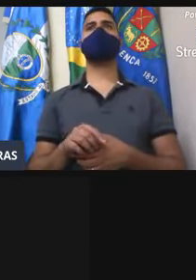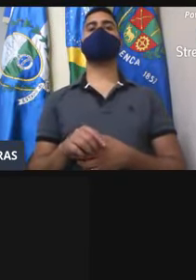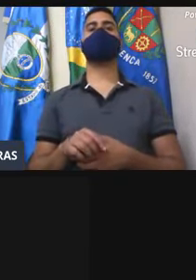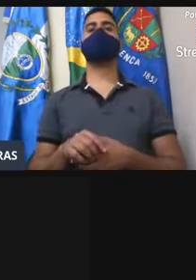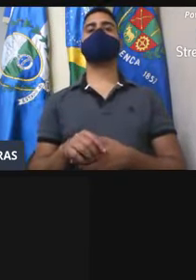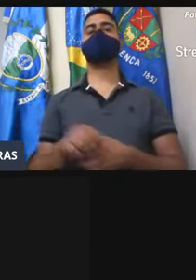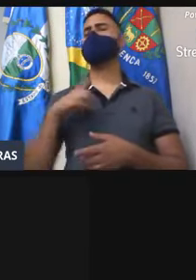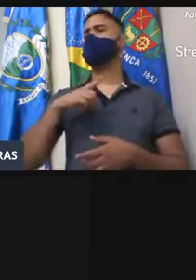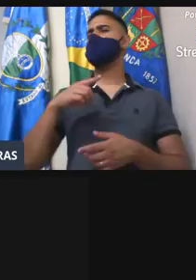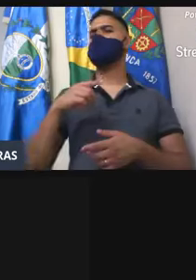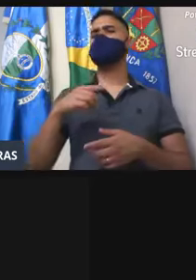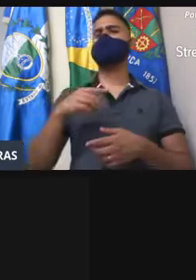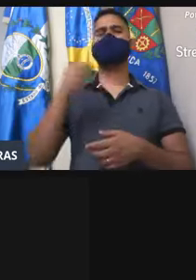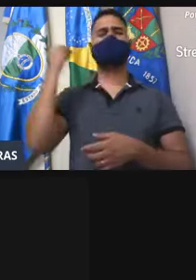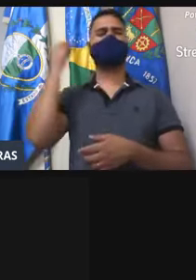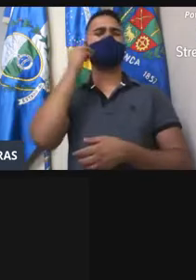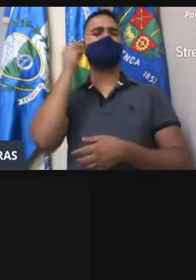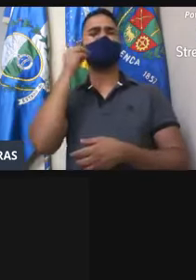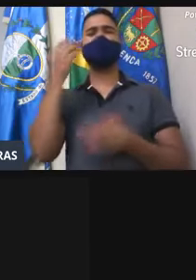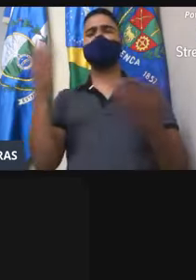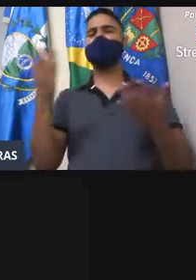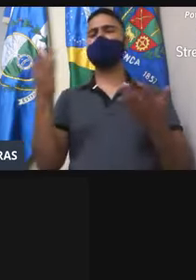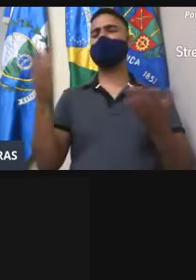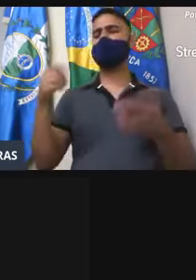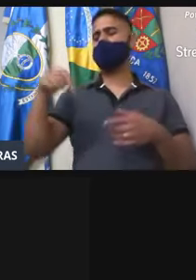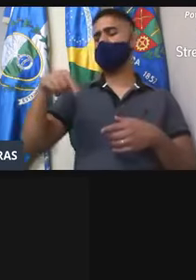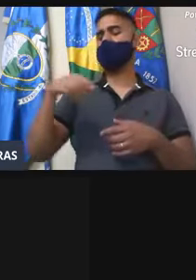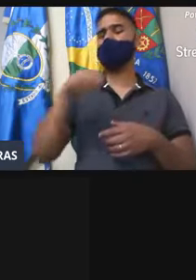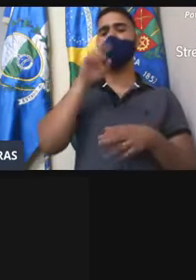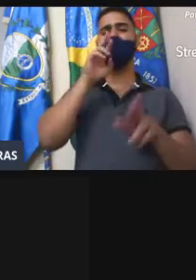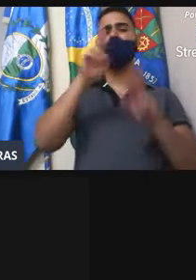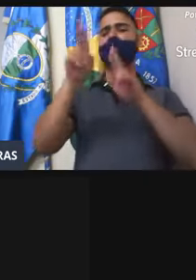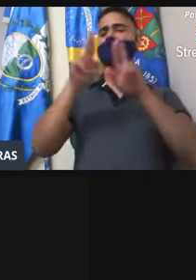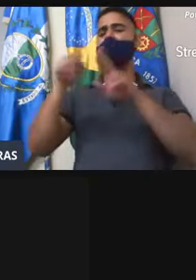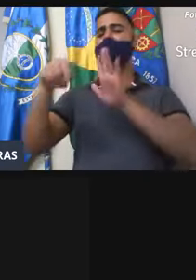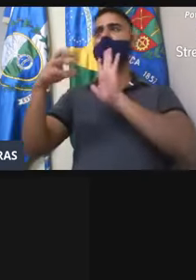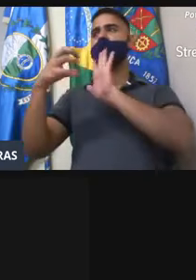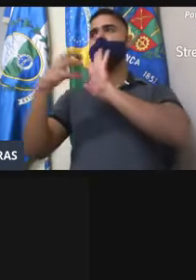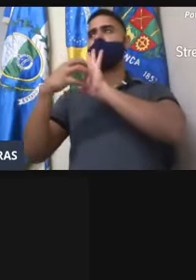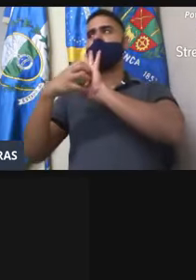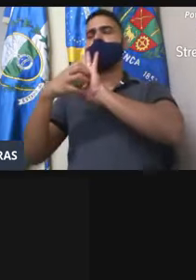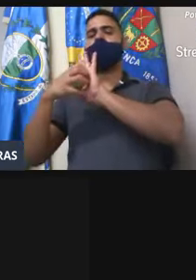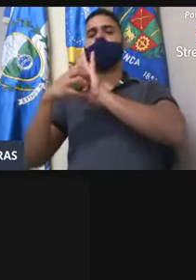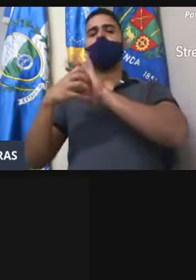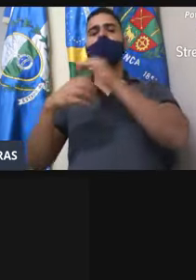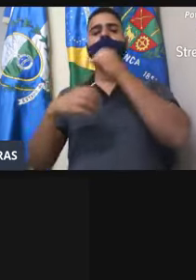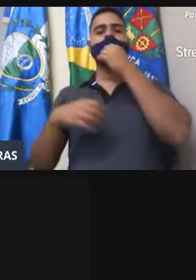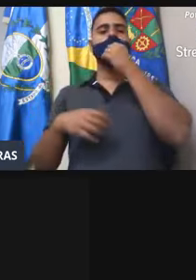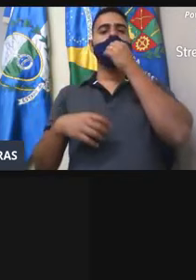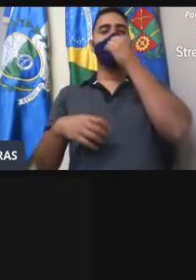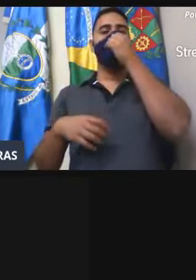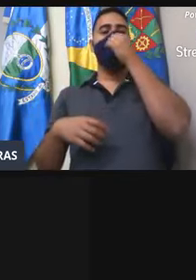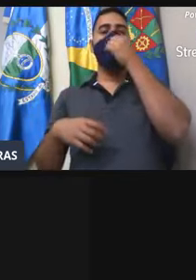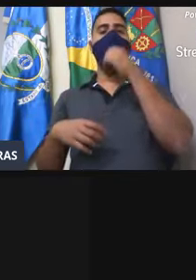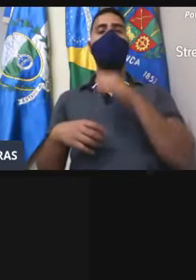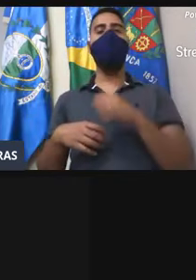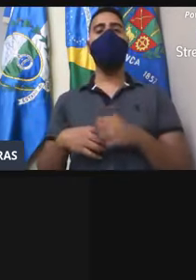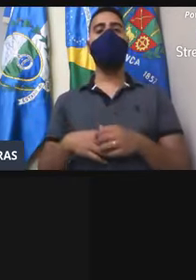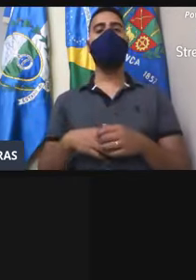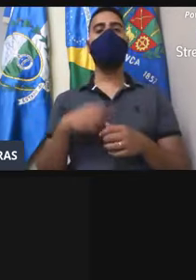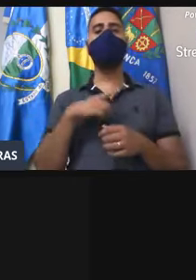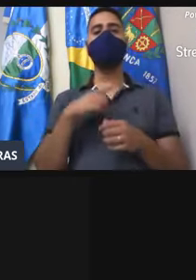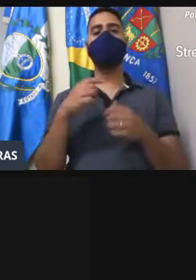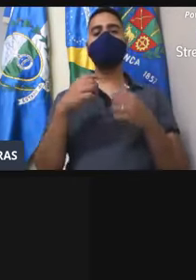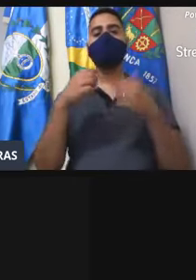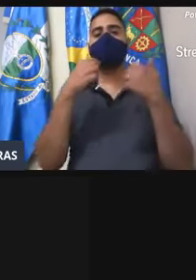como a solução dada aqui dentro dessa casa, para que coloque, não precisa colocar um ônibus para